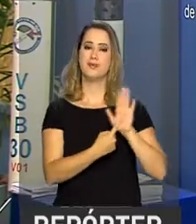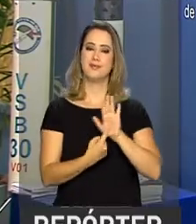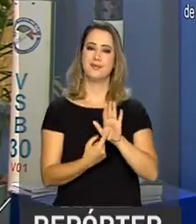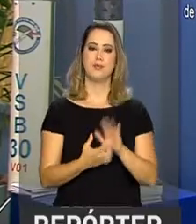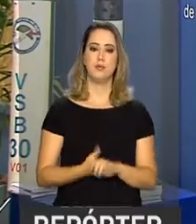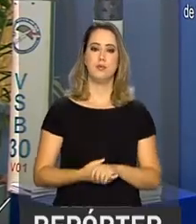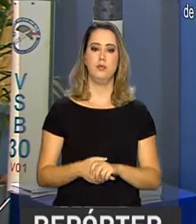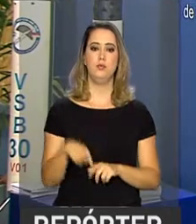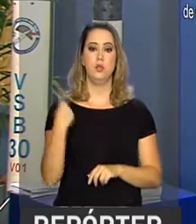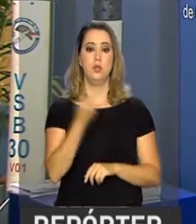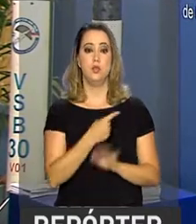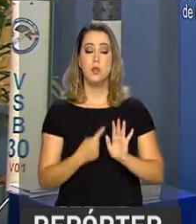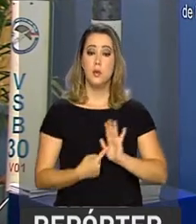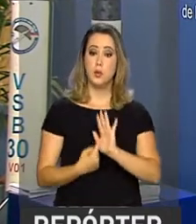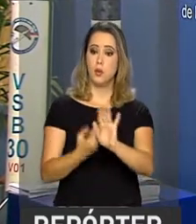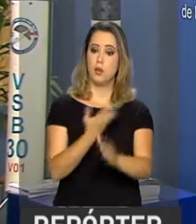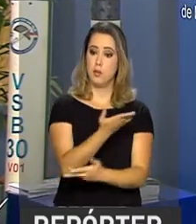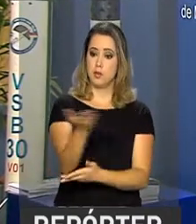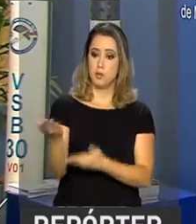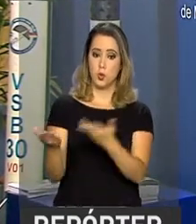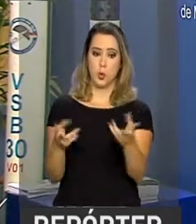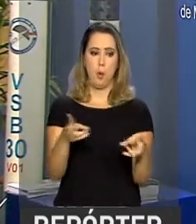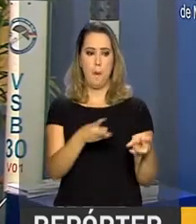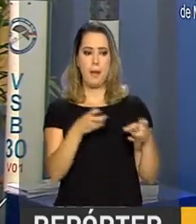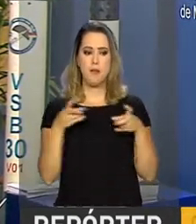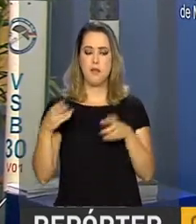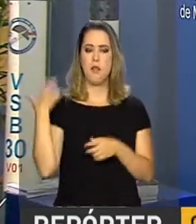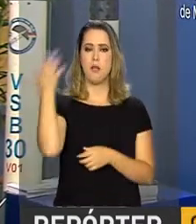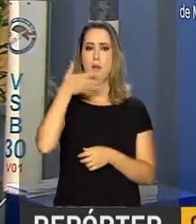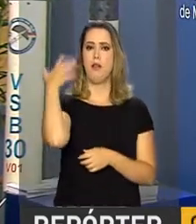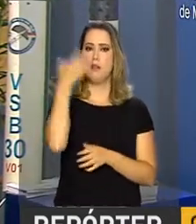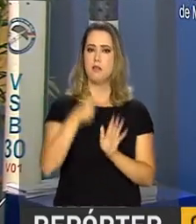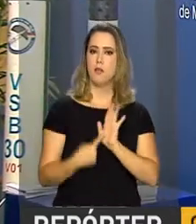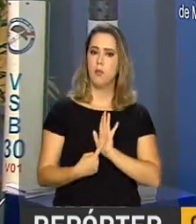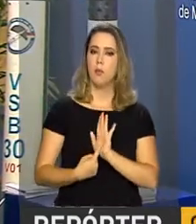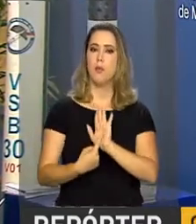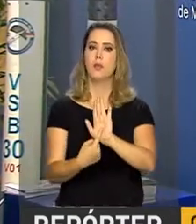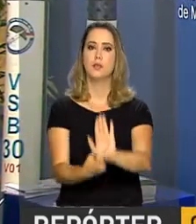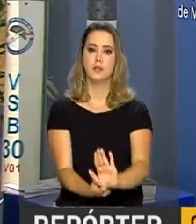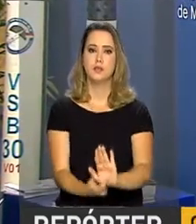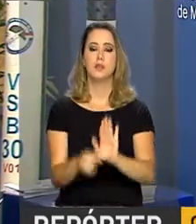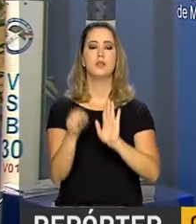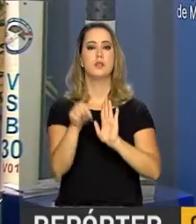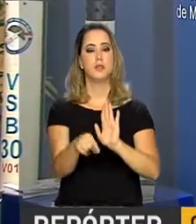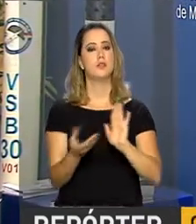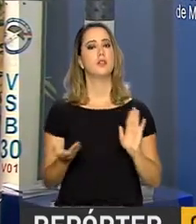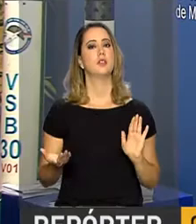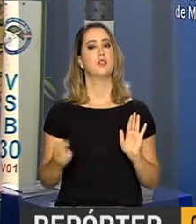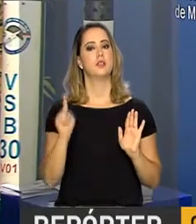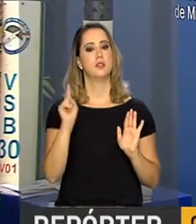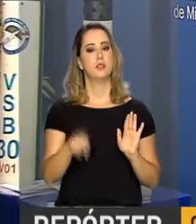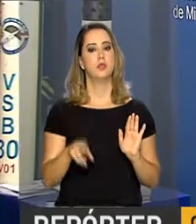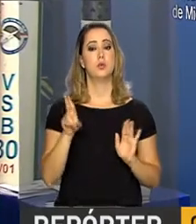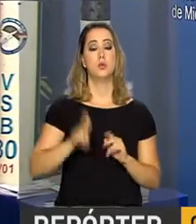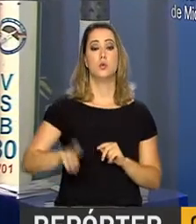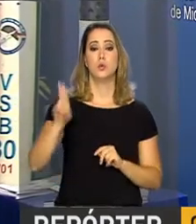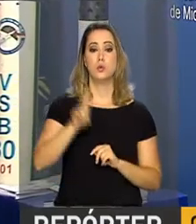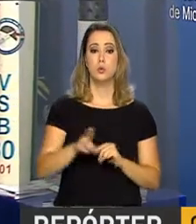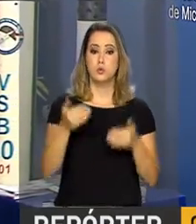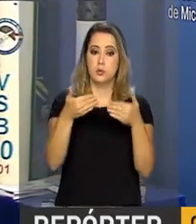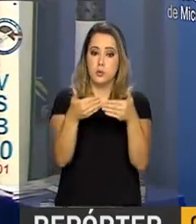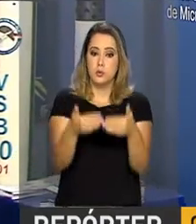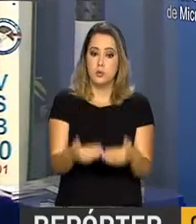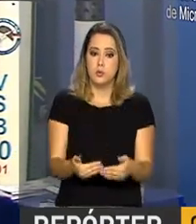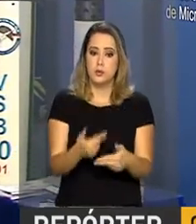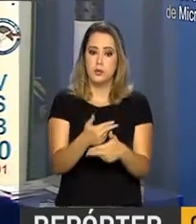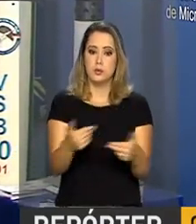esse público e começar uma sensibilização com palestras, com exposições que mostrem a utilização, a presença